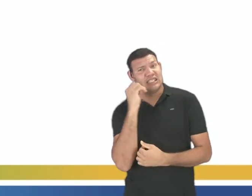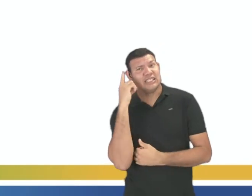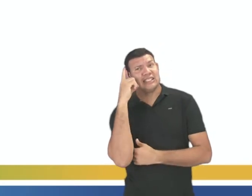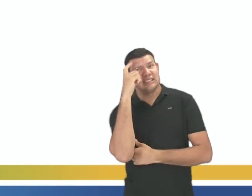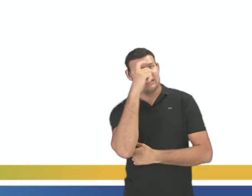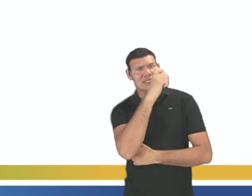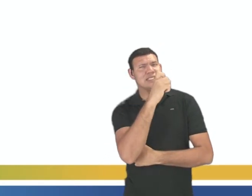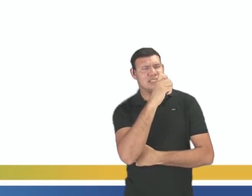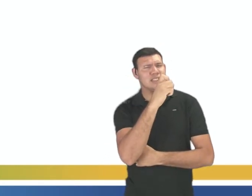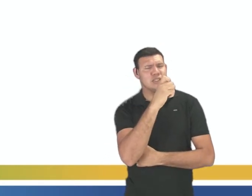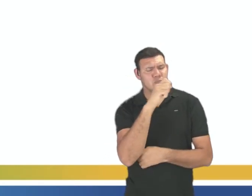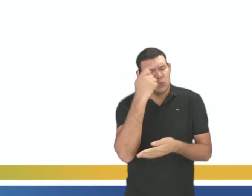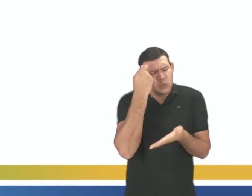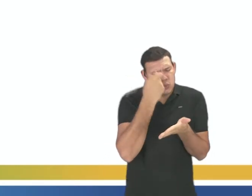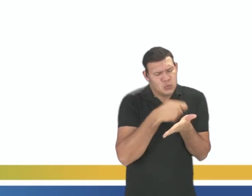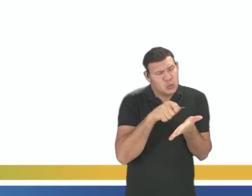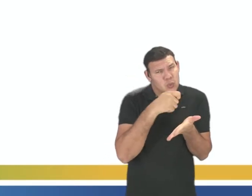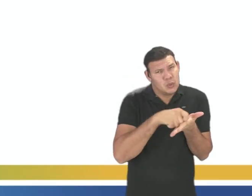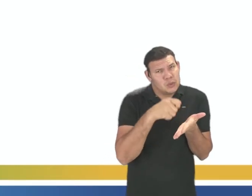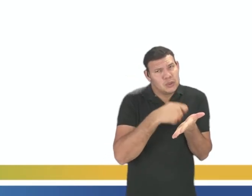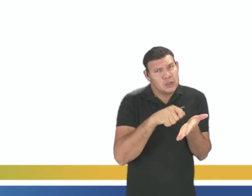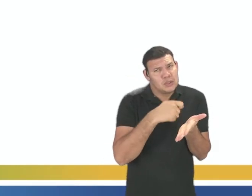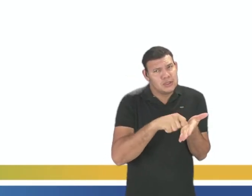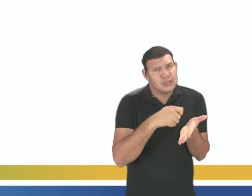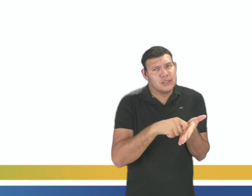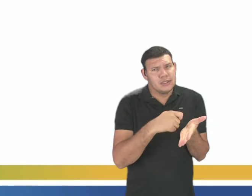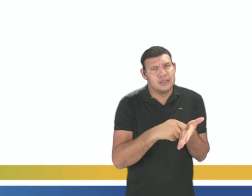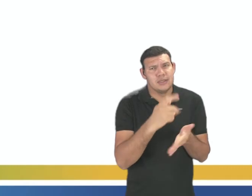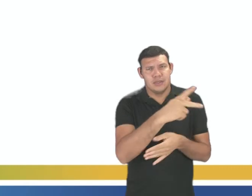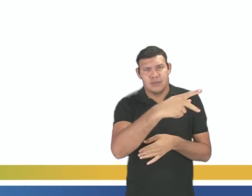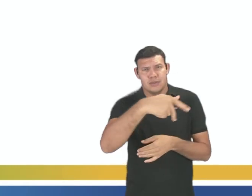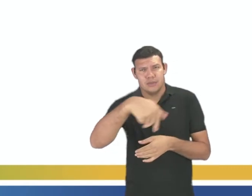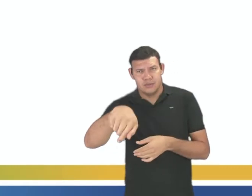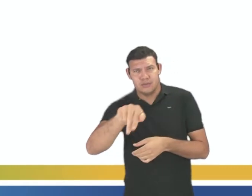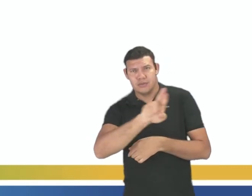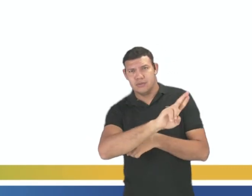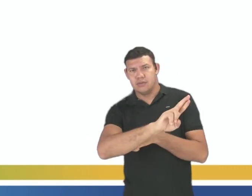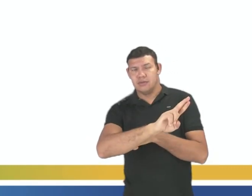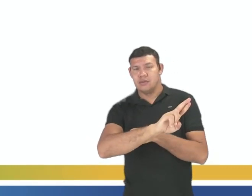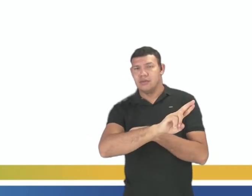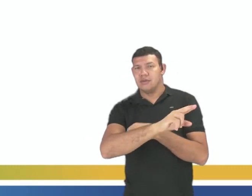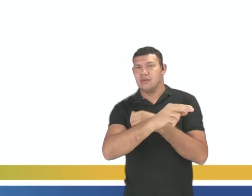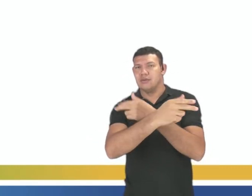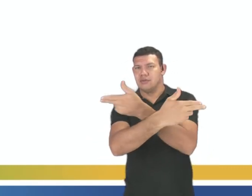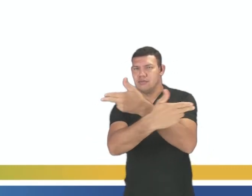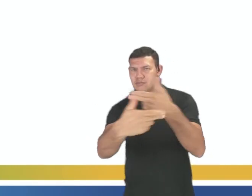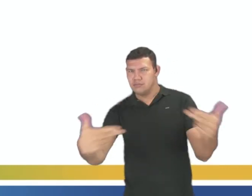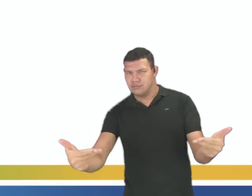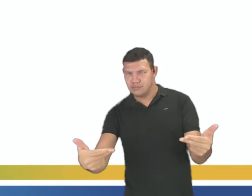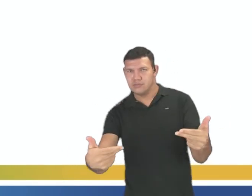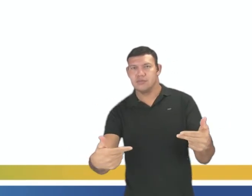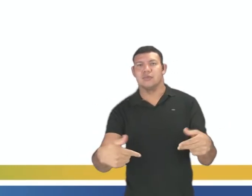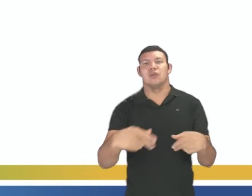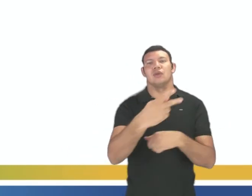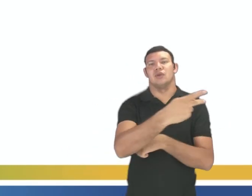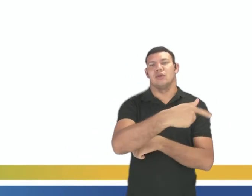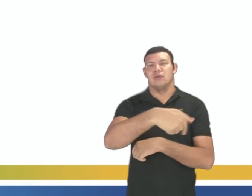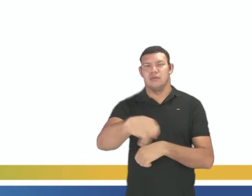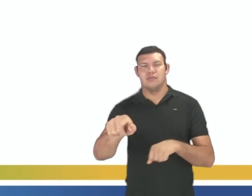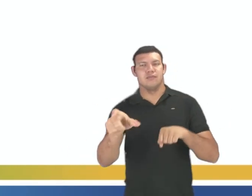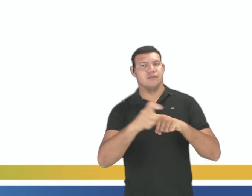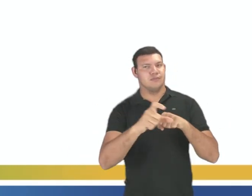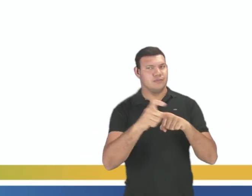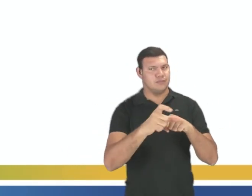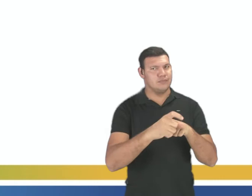dou, copiem do ladinho, anotem no caderno os pronomes objeto e os pronomes sujeito. Vocês não podem esquecê-los, é muito importante que vocês